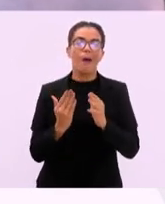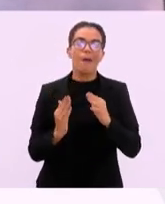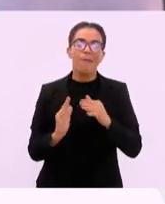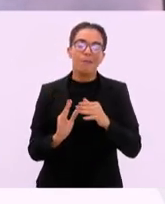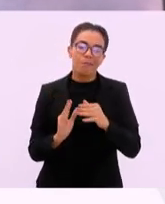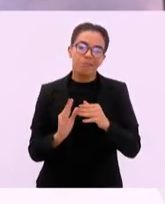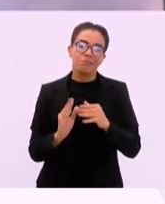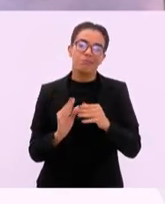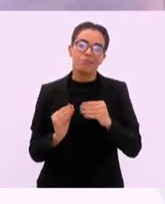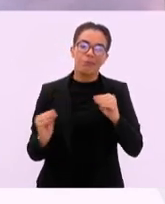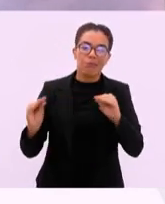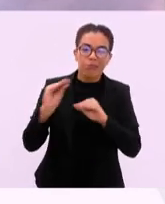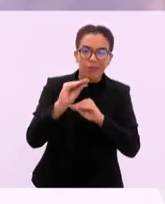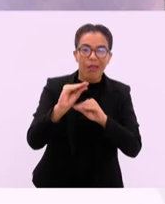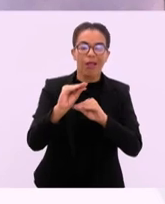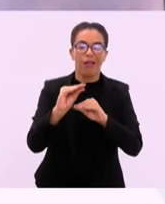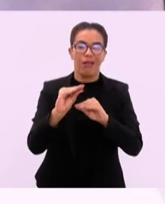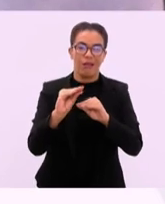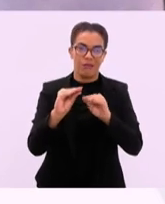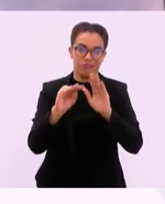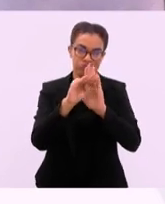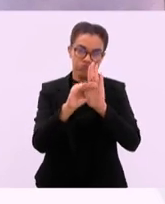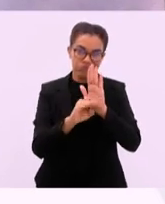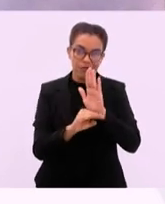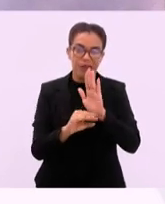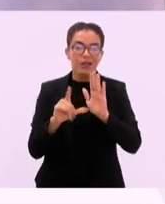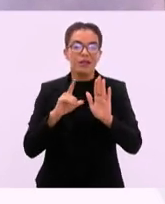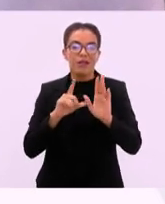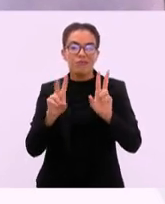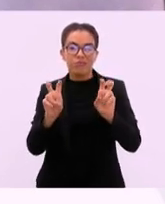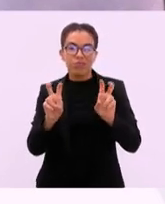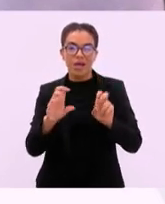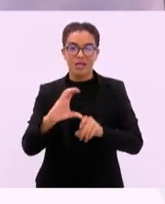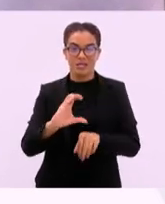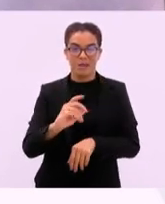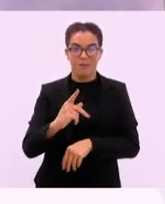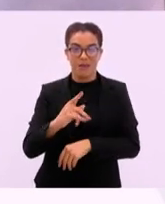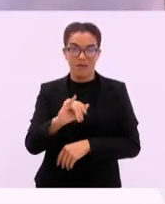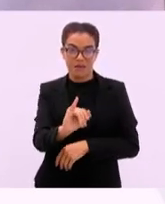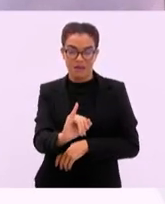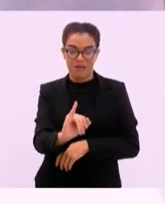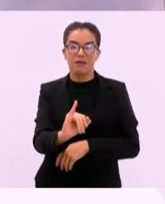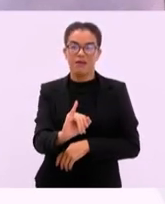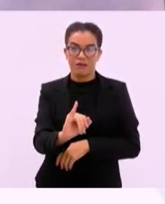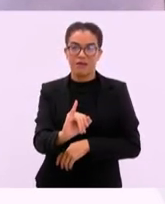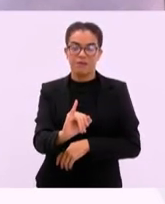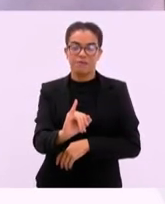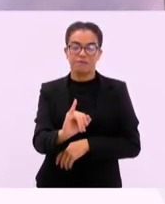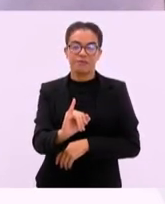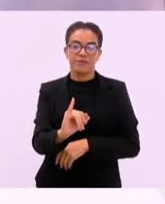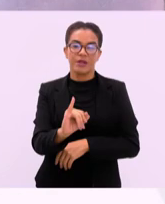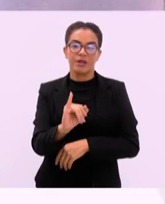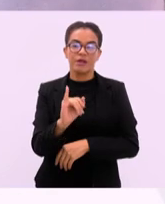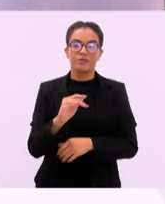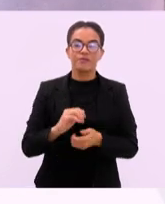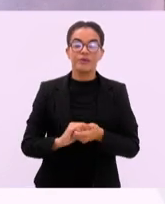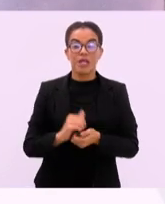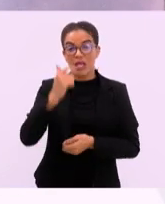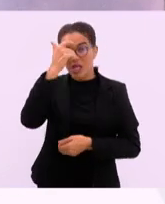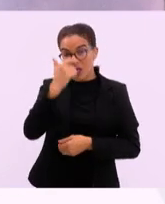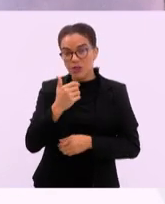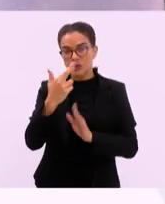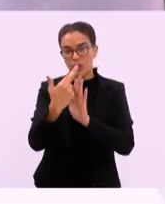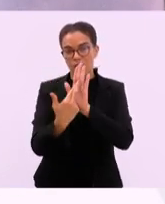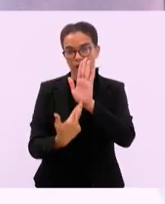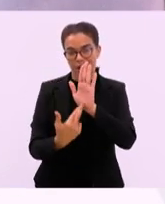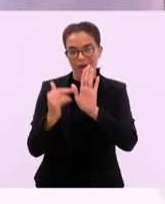porque é um assunto que tem pertinência lá com a CPI que a gente está conduzindo dos serviços delegados, e eu sou relator